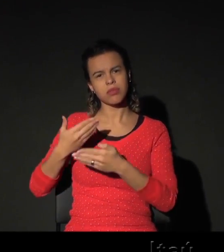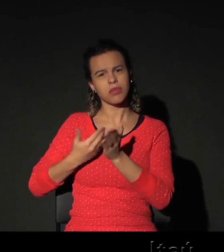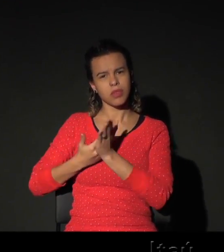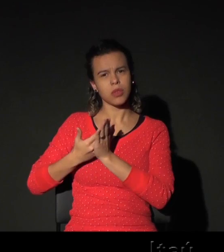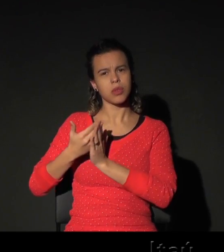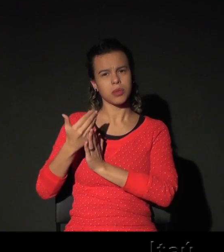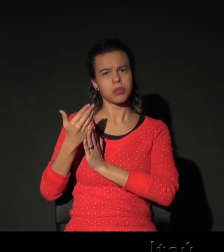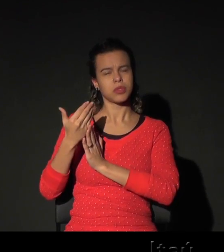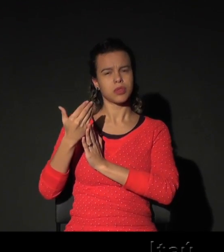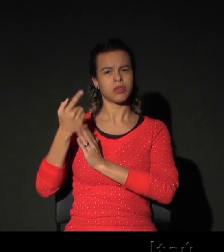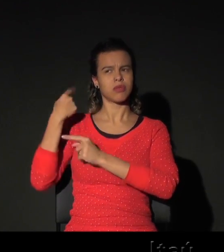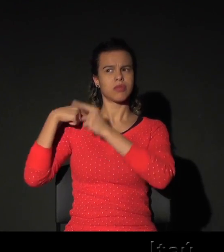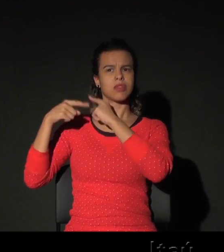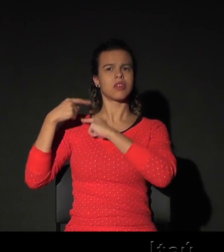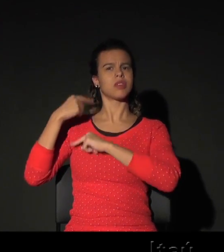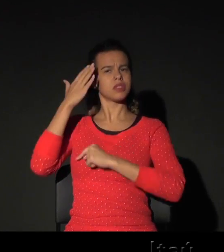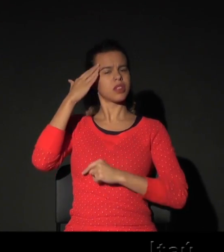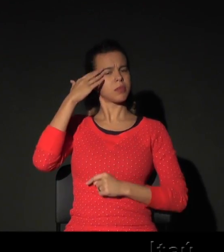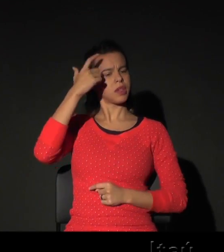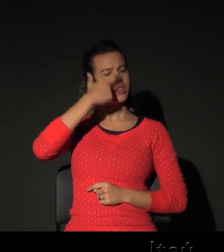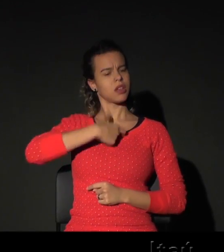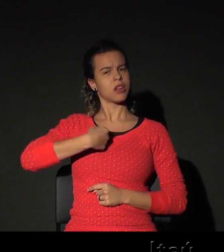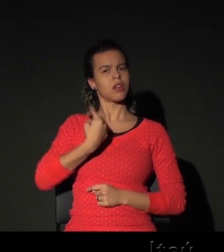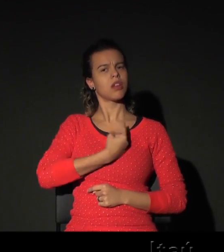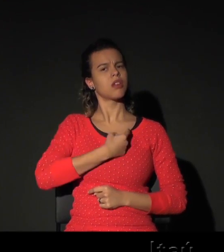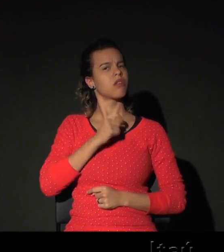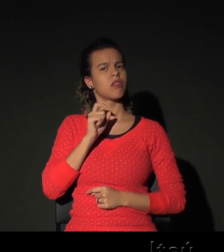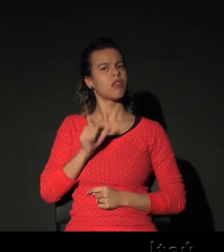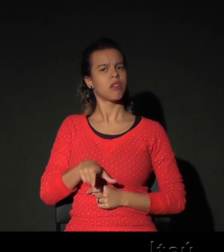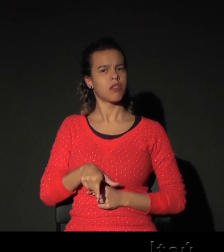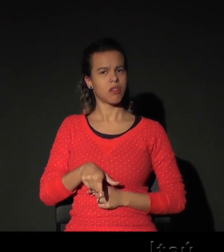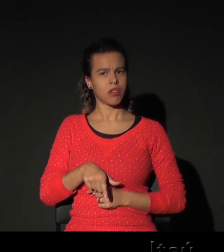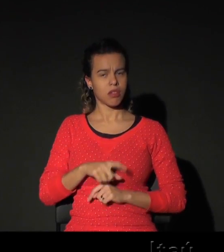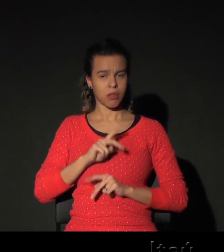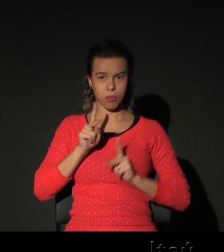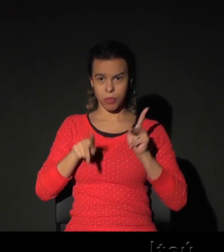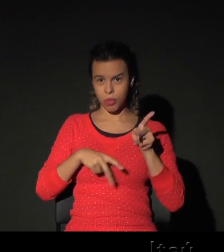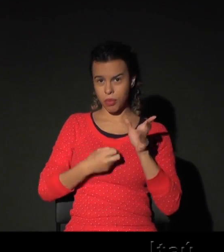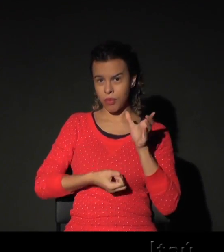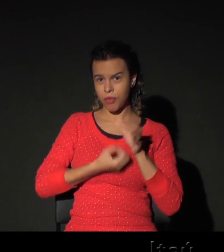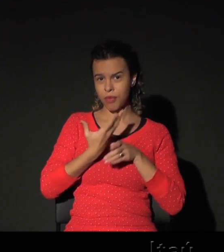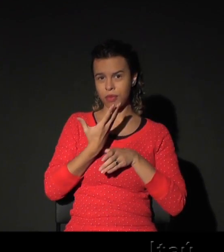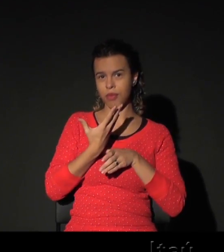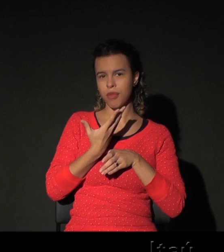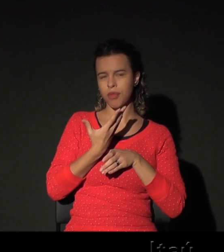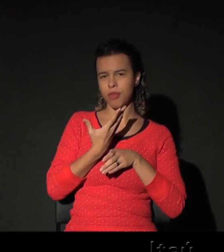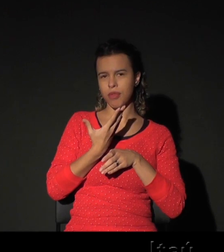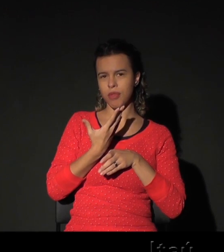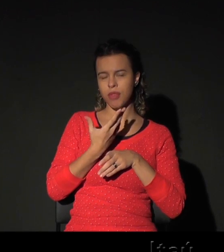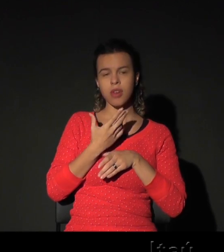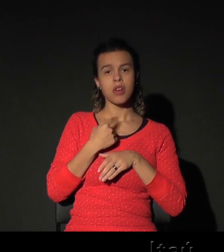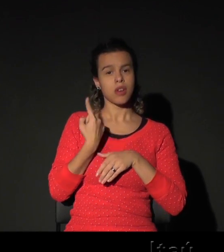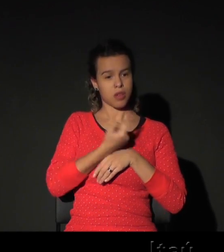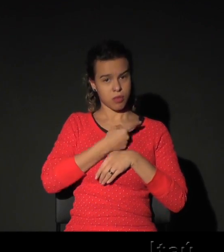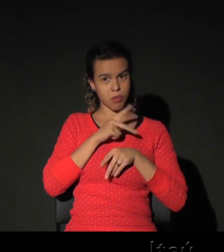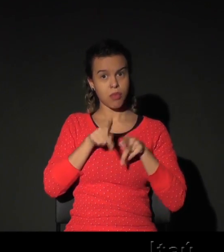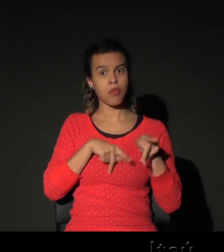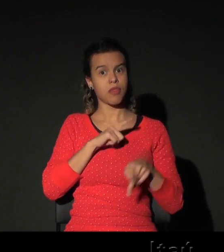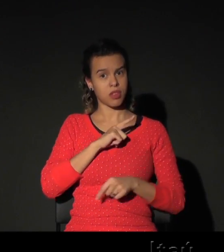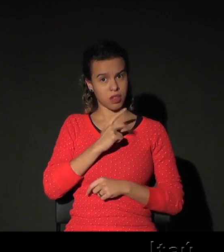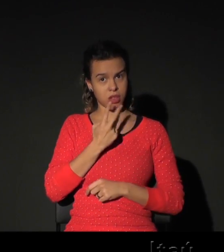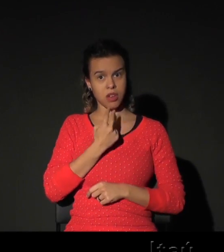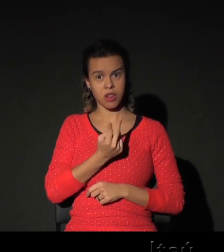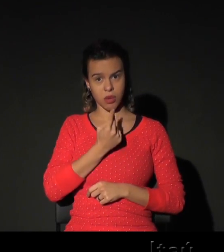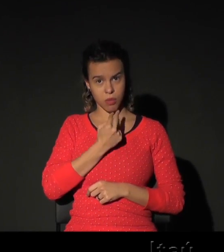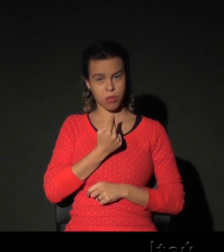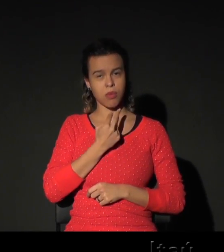primórdios de sabermos Quem Somos Nós somos povos originários que temos nossa língua né